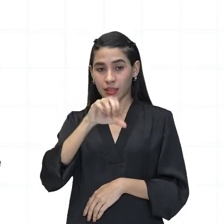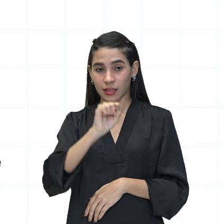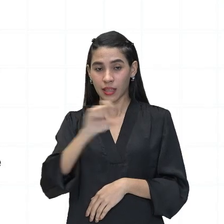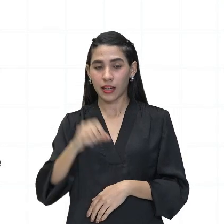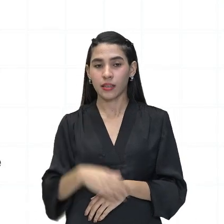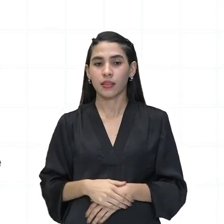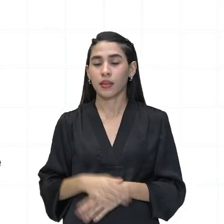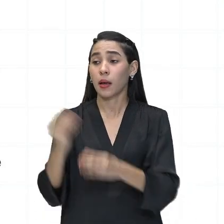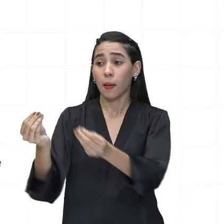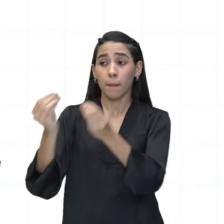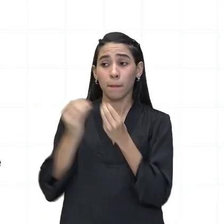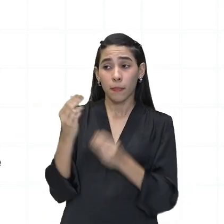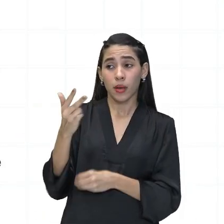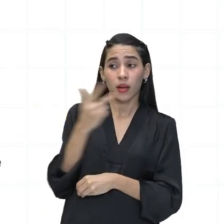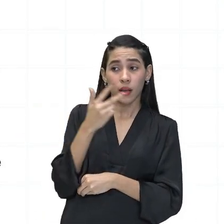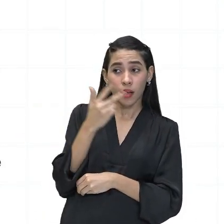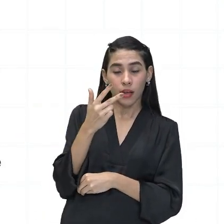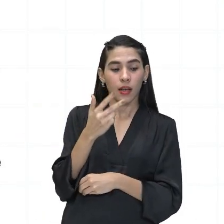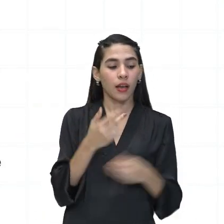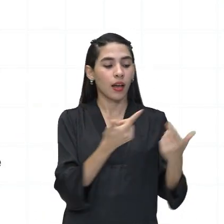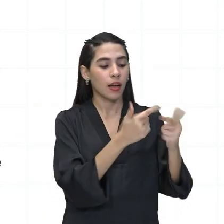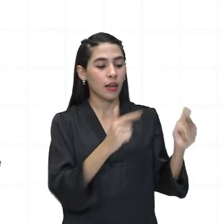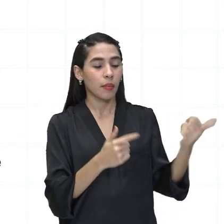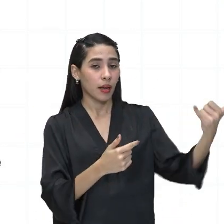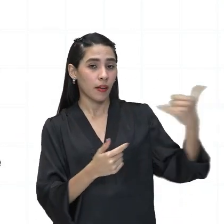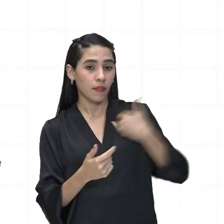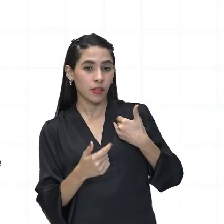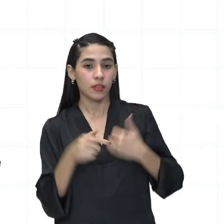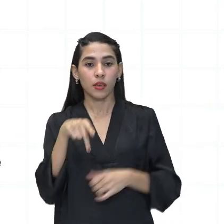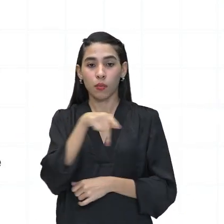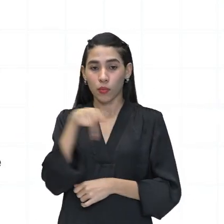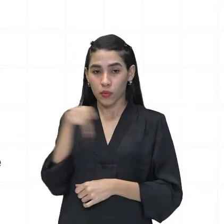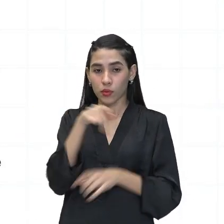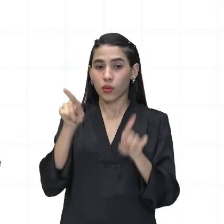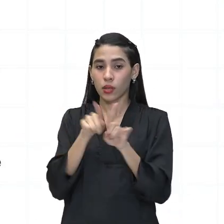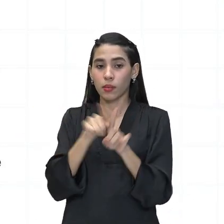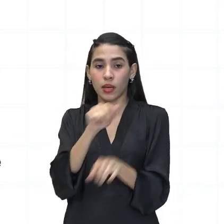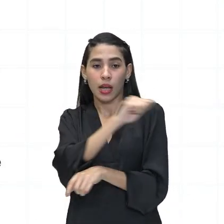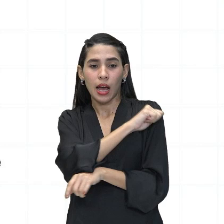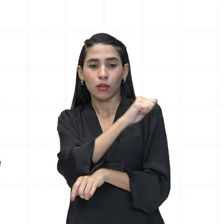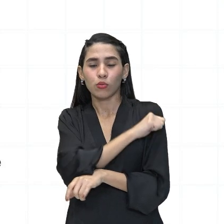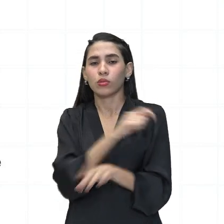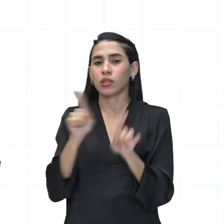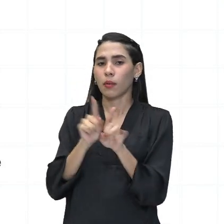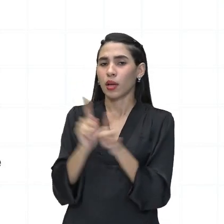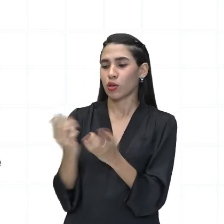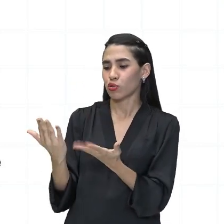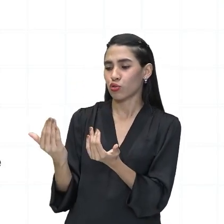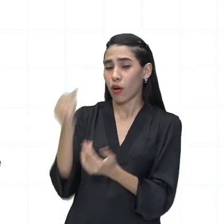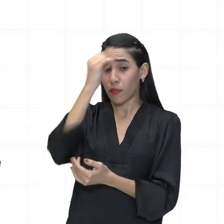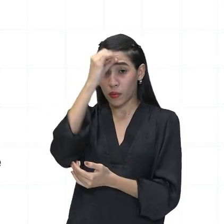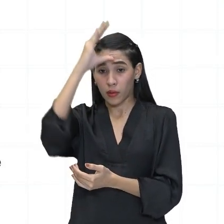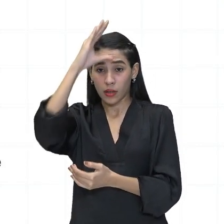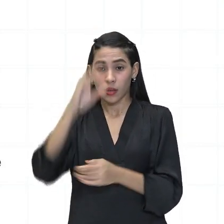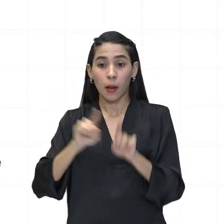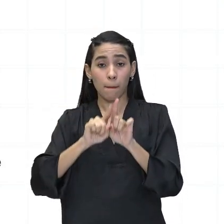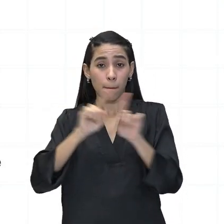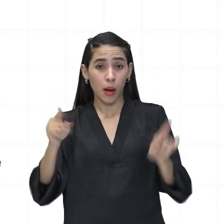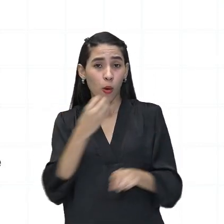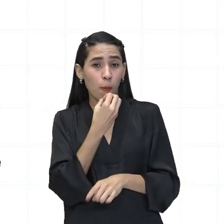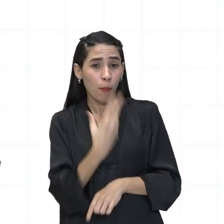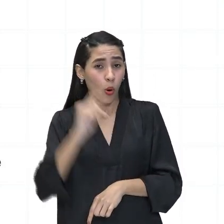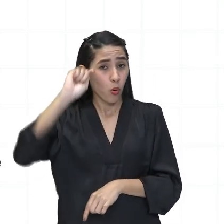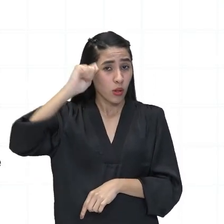Dei-me um cigarro, diz a gramática do professor e do aluno e do mulato sabido. Mas o bom negro e o